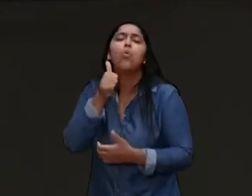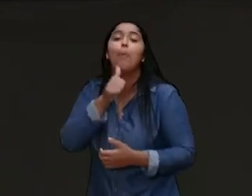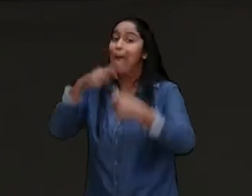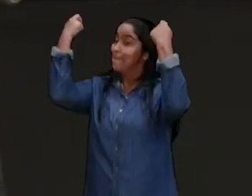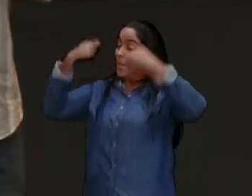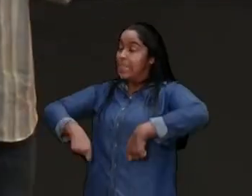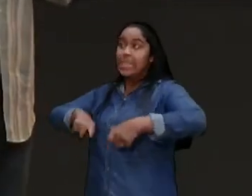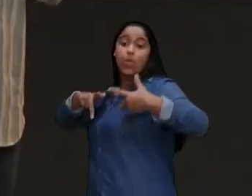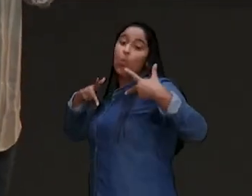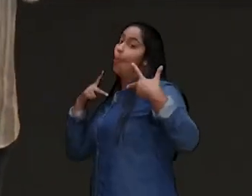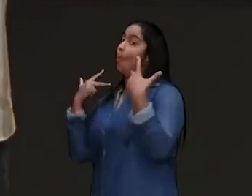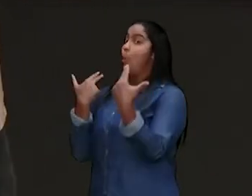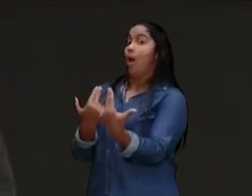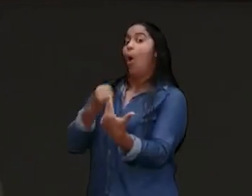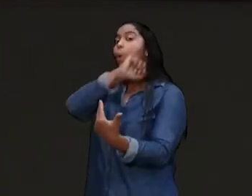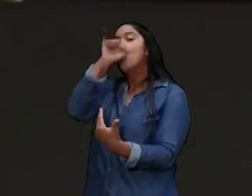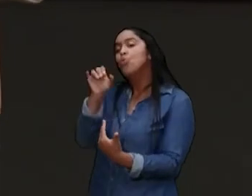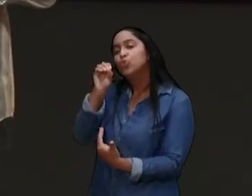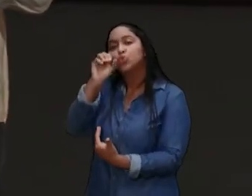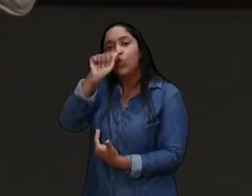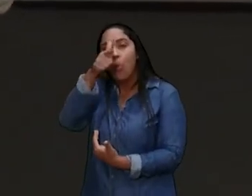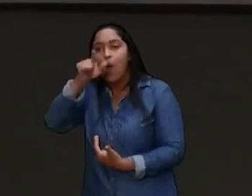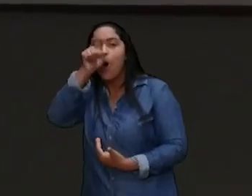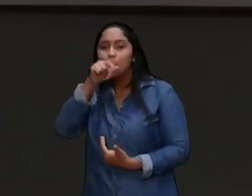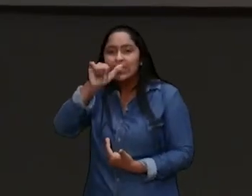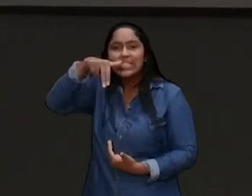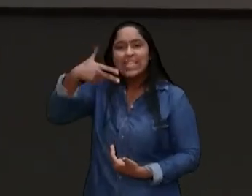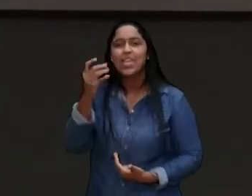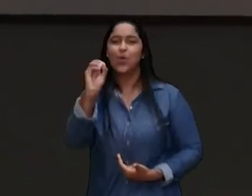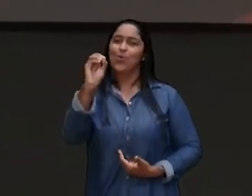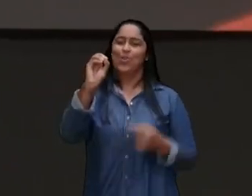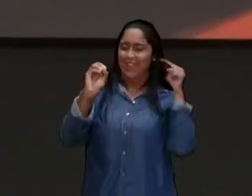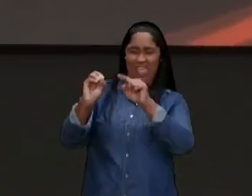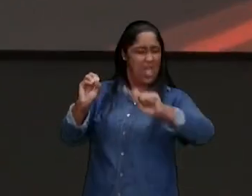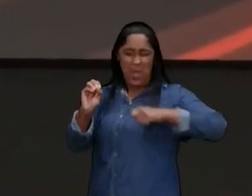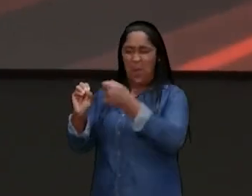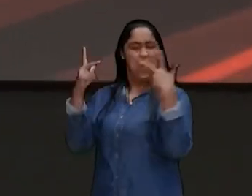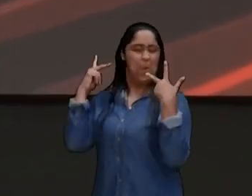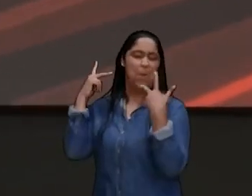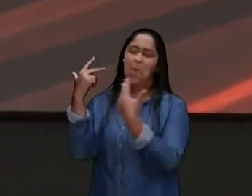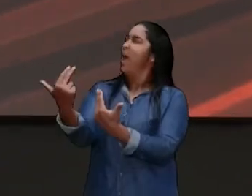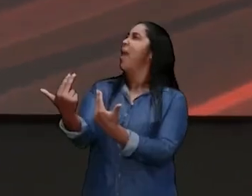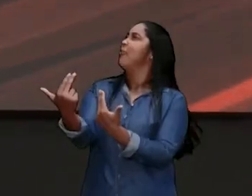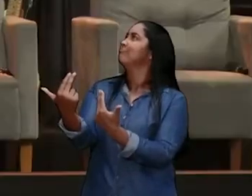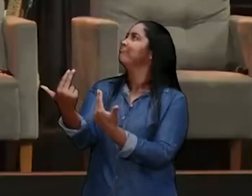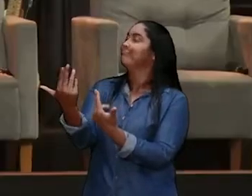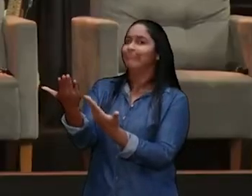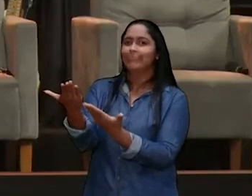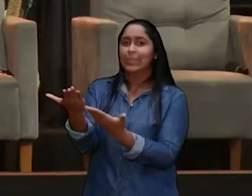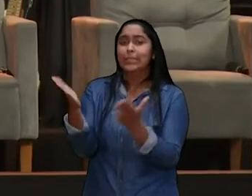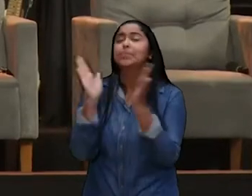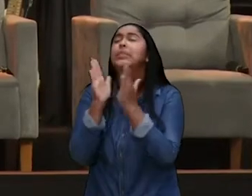o senhor eu quero tanto pagar minhas contas eu quero tanto ganhar dinheiro mas eu quero nisso aqui que eu faço